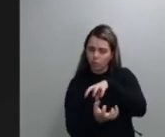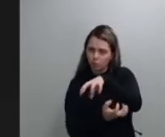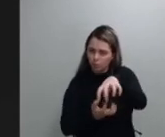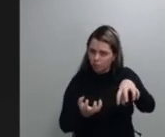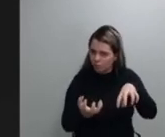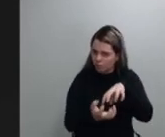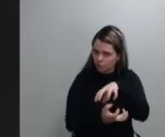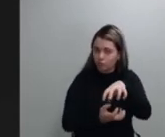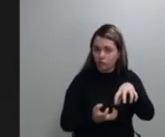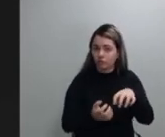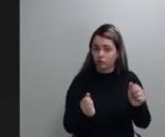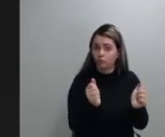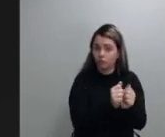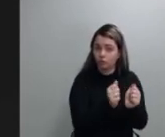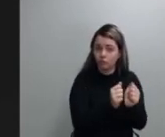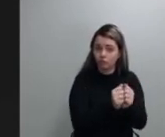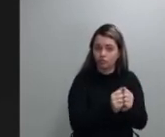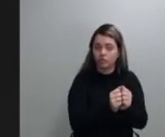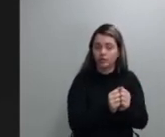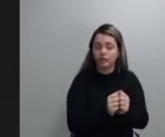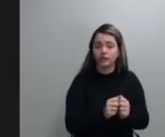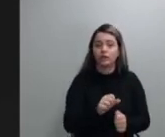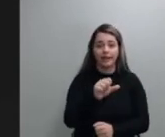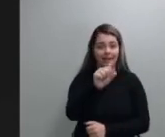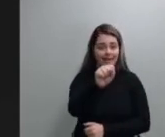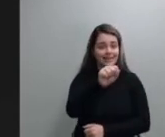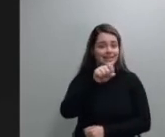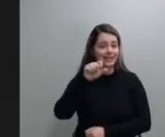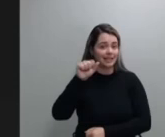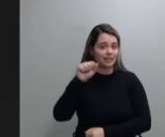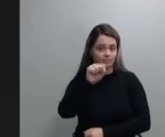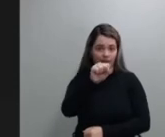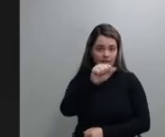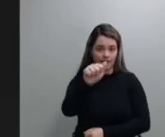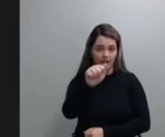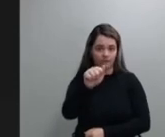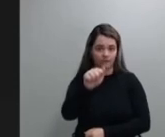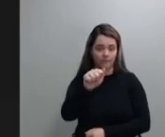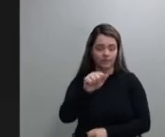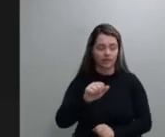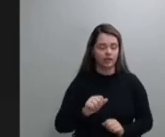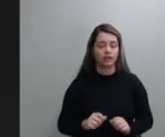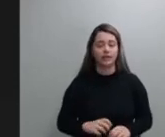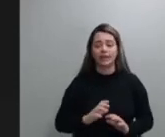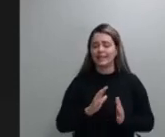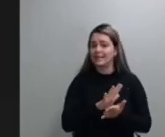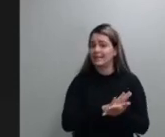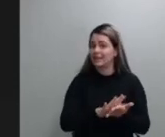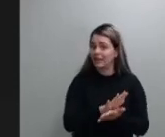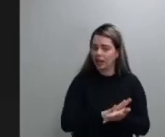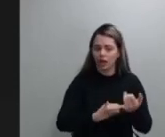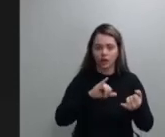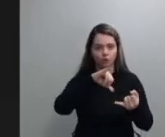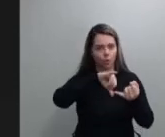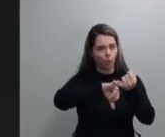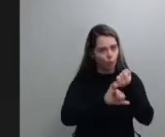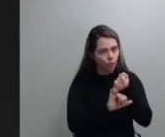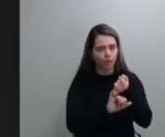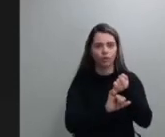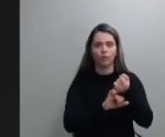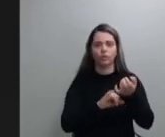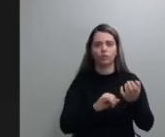constituídas na forma de S.A. compostas por diferentes acionistas em nada vinculados societariamente às